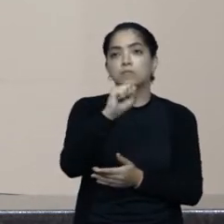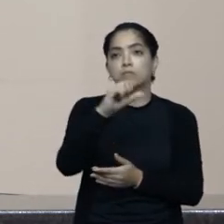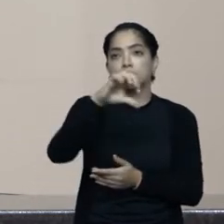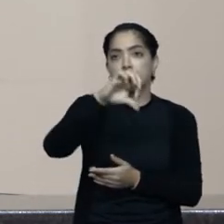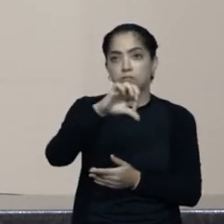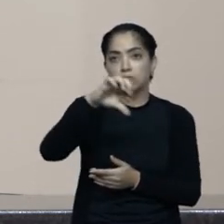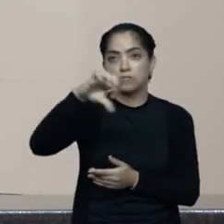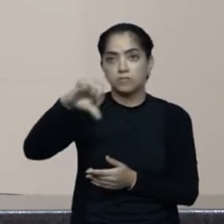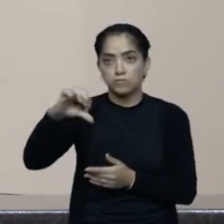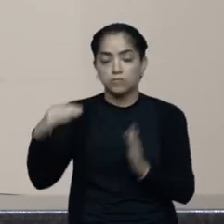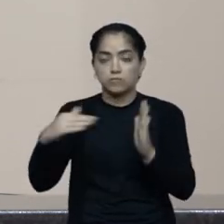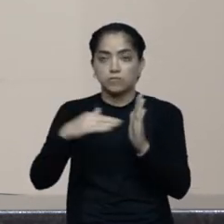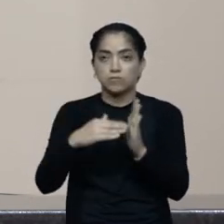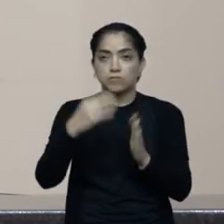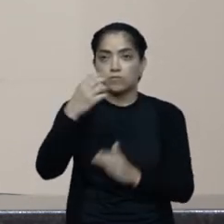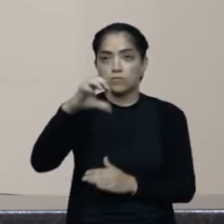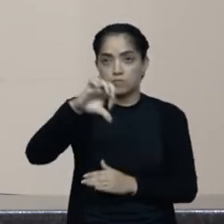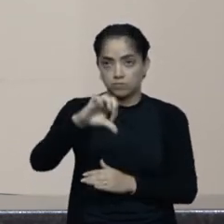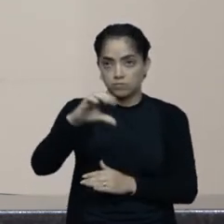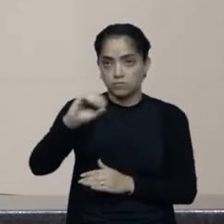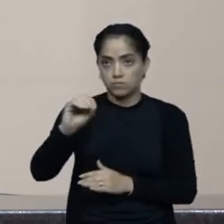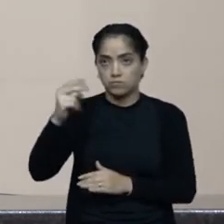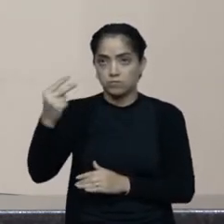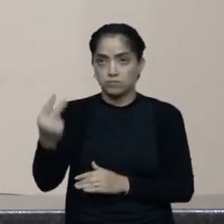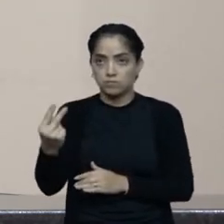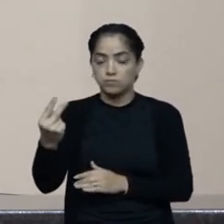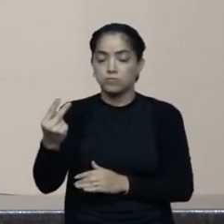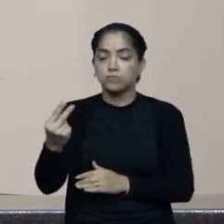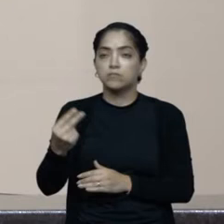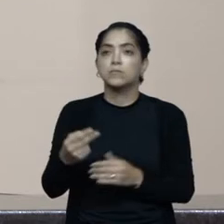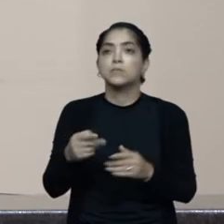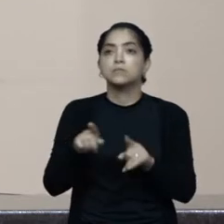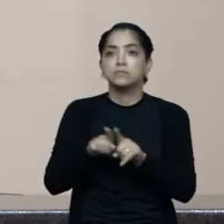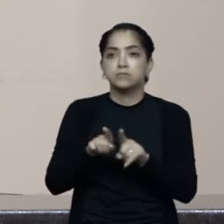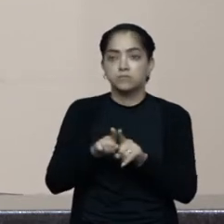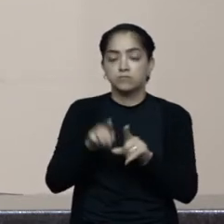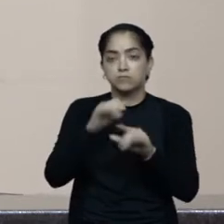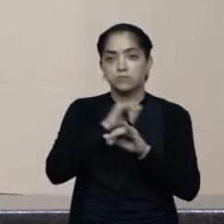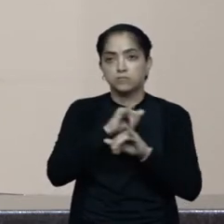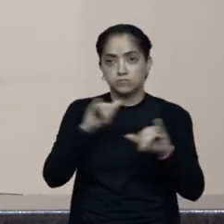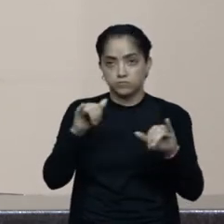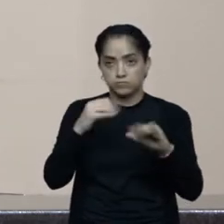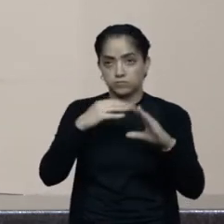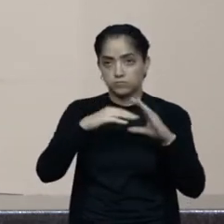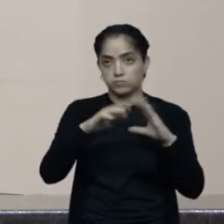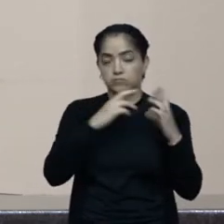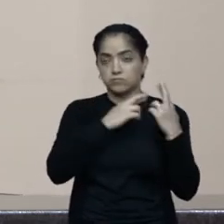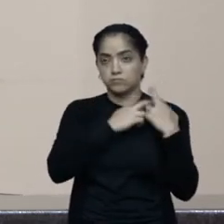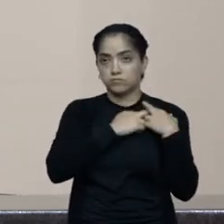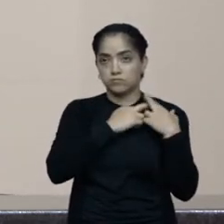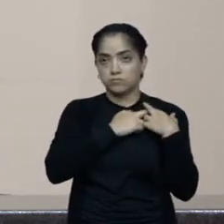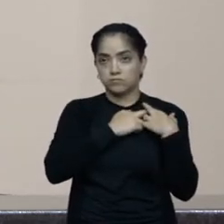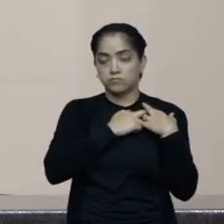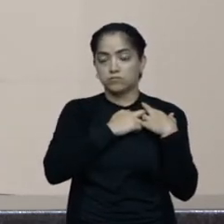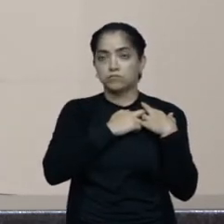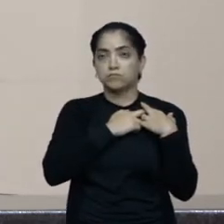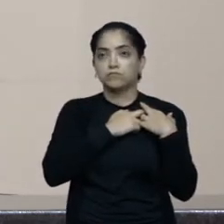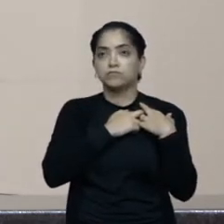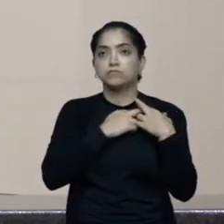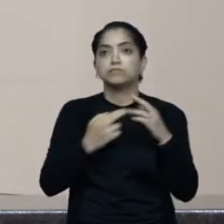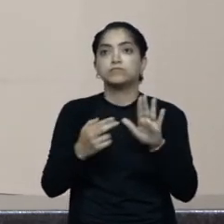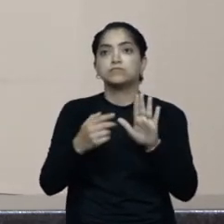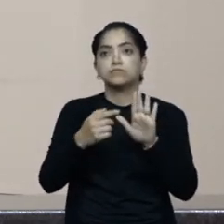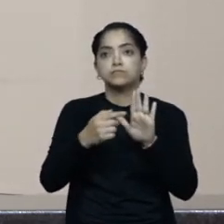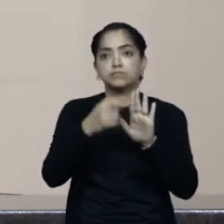899 a 902. Esta presidência comunica que encaminhará aos destinatários, conforme determina